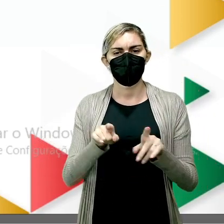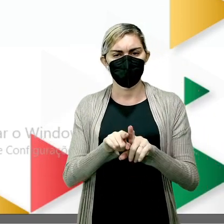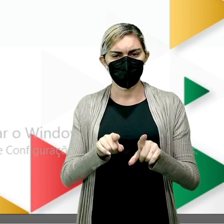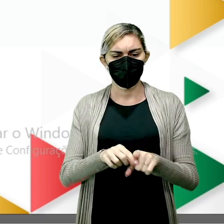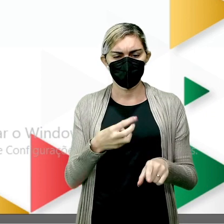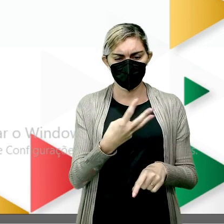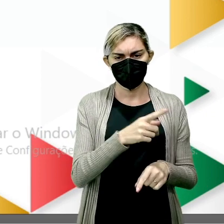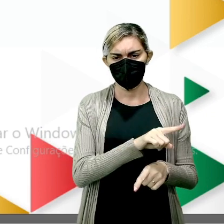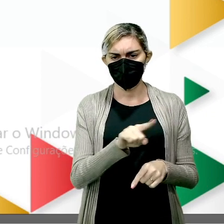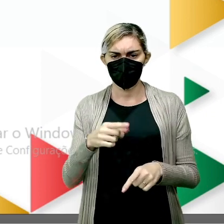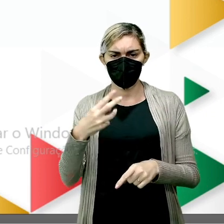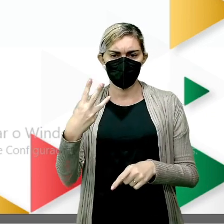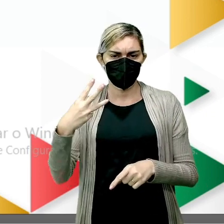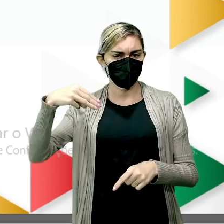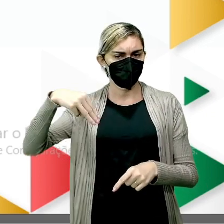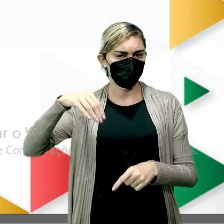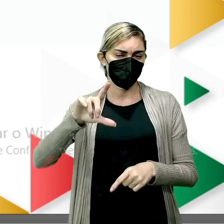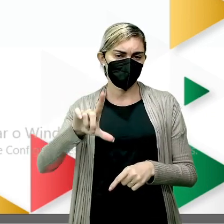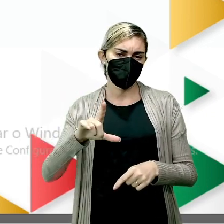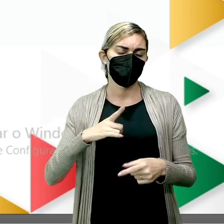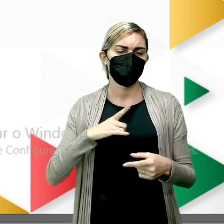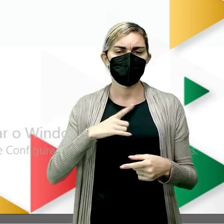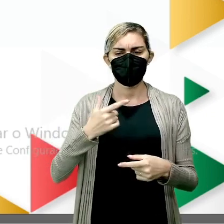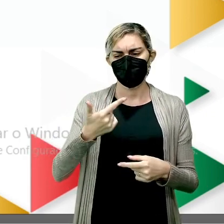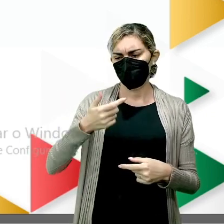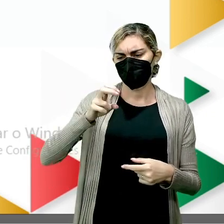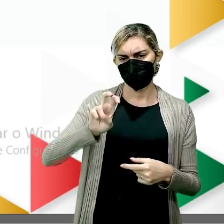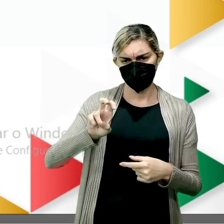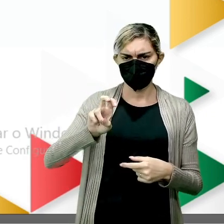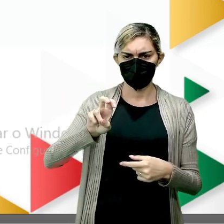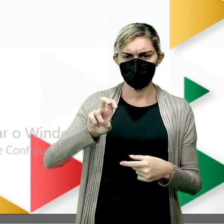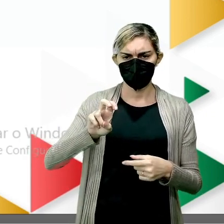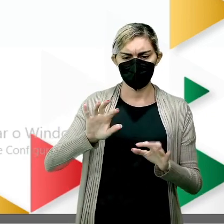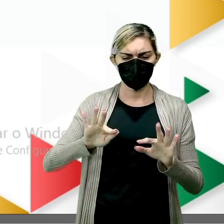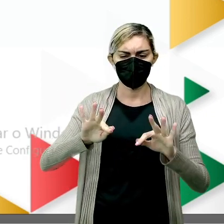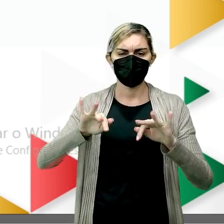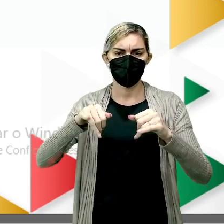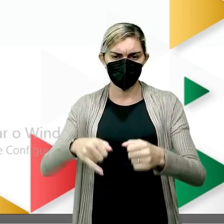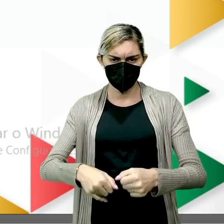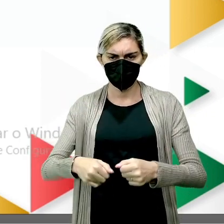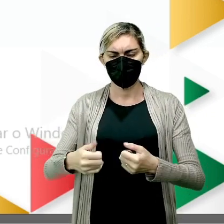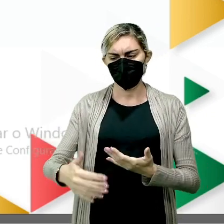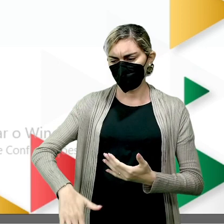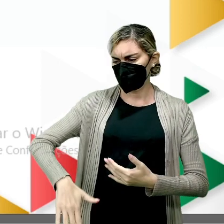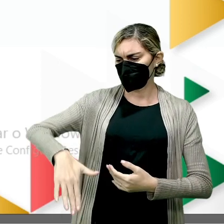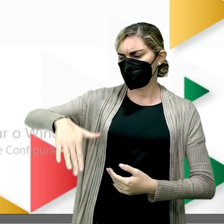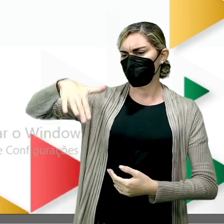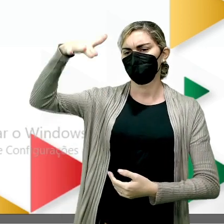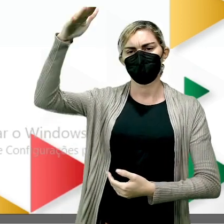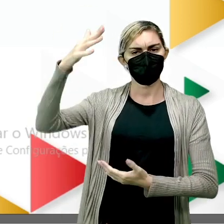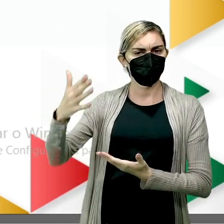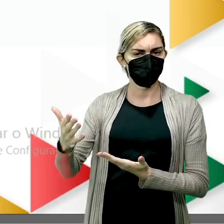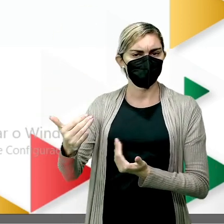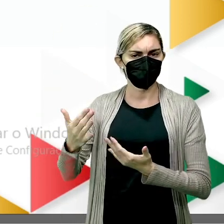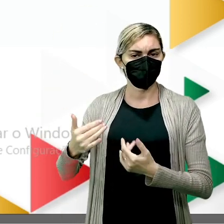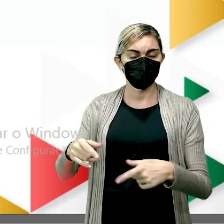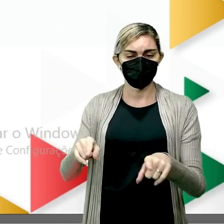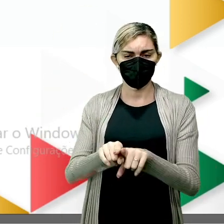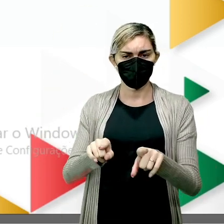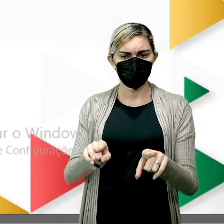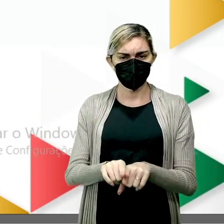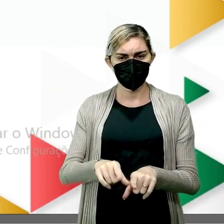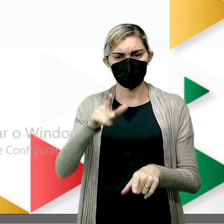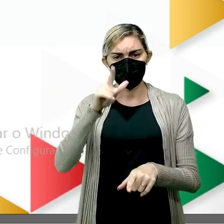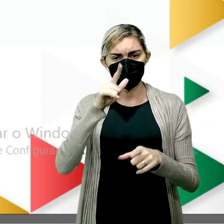para 4 ml, podendo chegar aos 25 ml no final ali da puberdade. O crescimento também do pênis